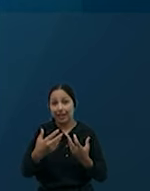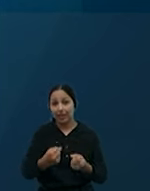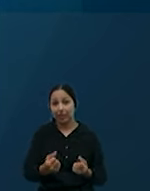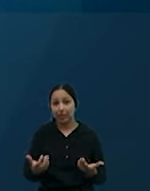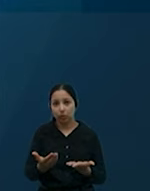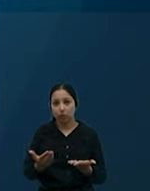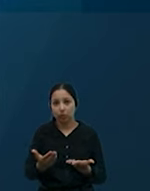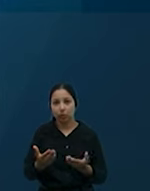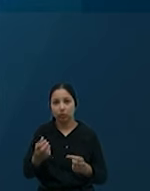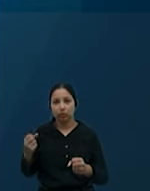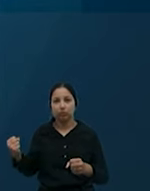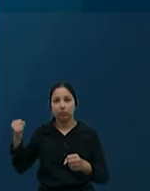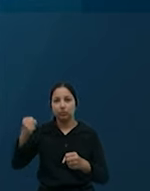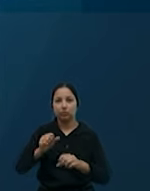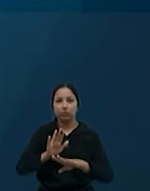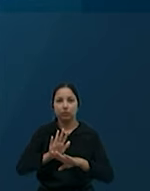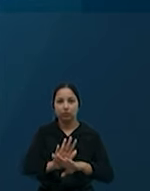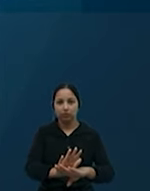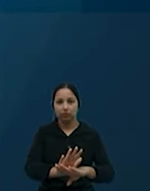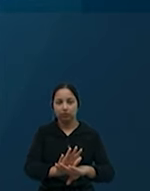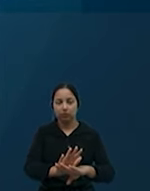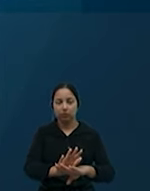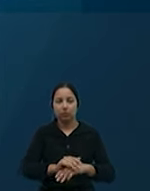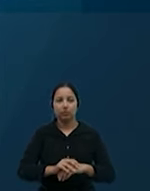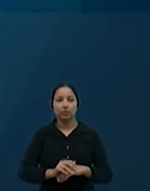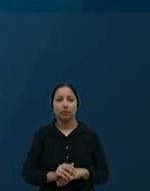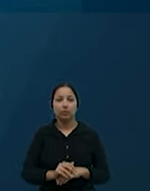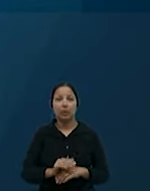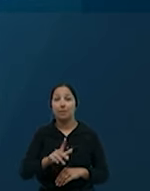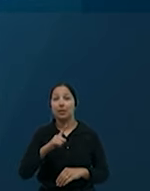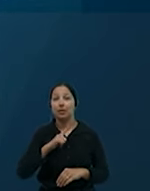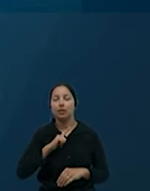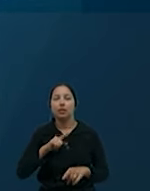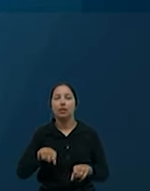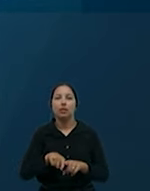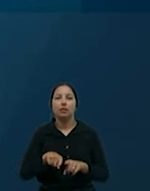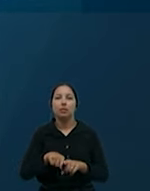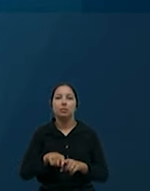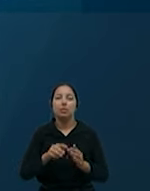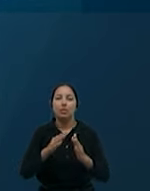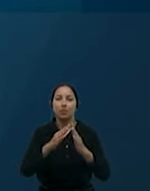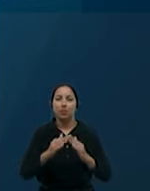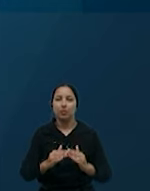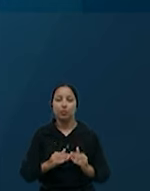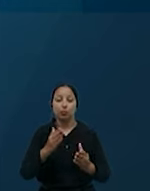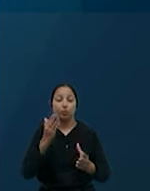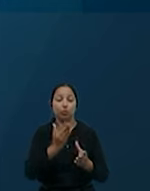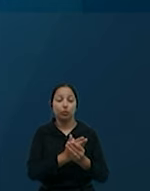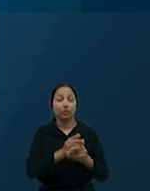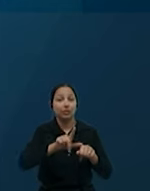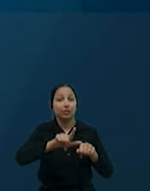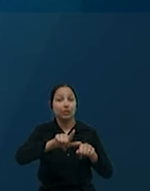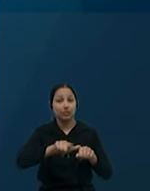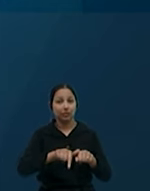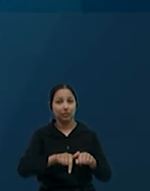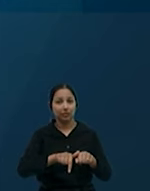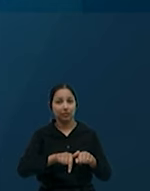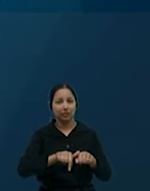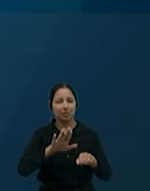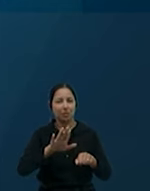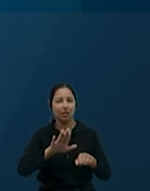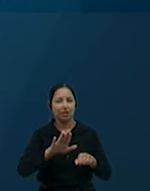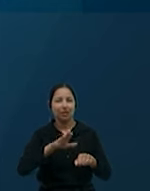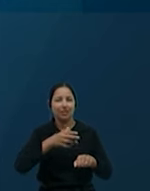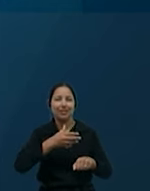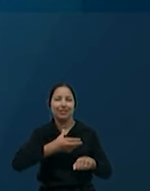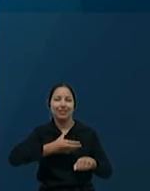despachei admitindo. Mas havia também um pedido de adiamento do processo. Só que essa afetação foi em dezembro do ano passado.